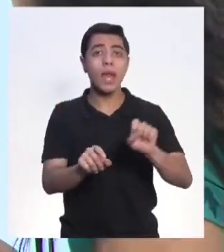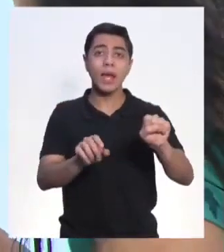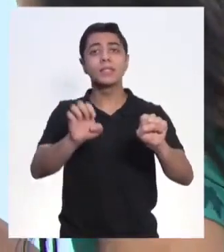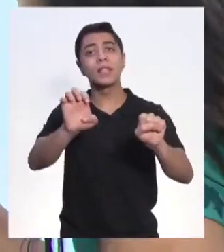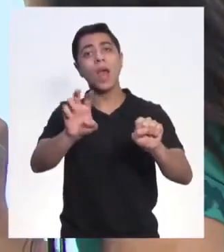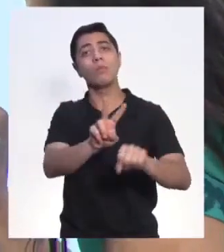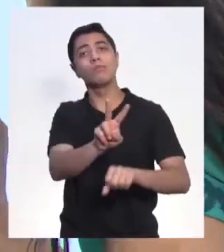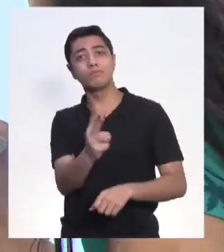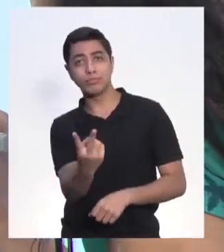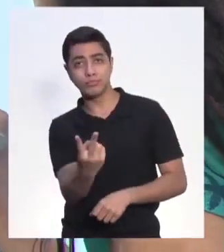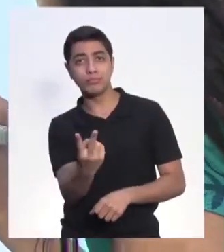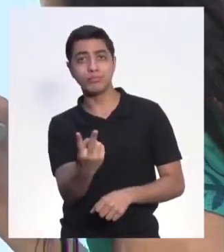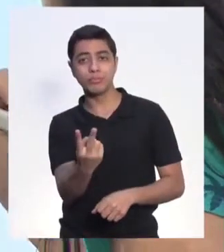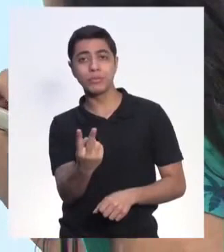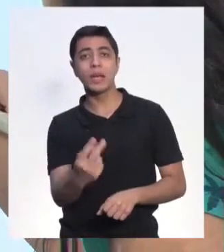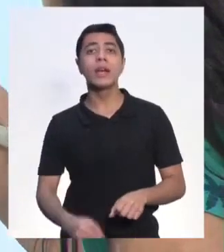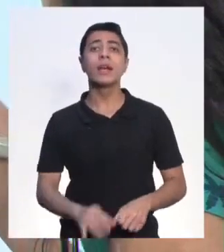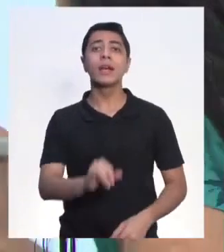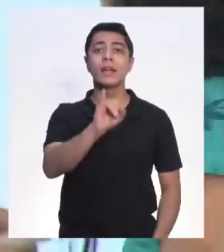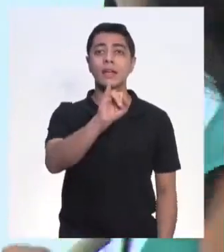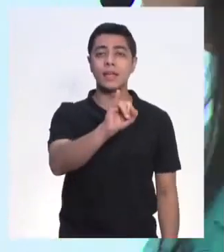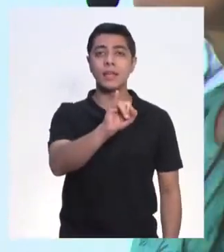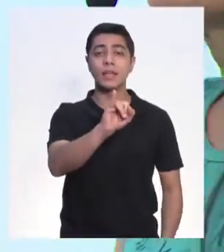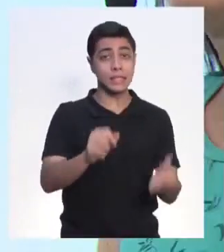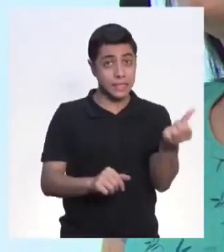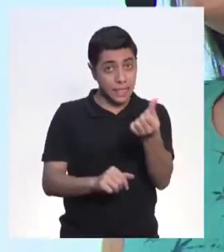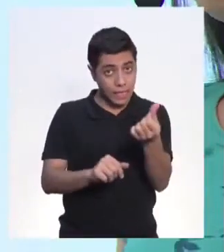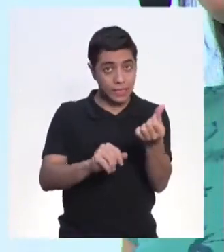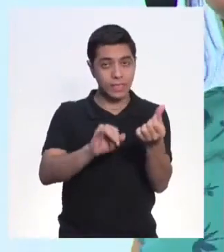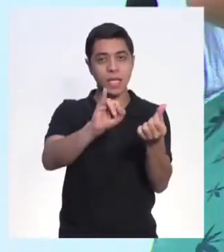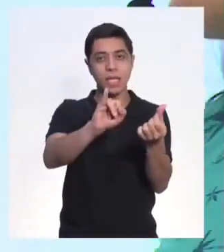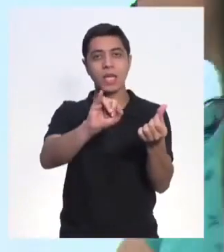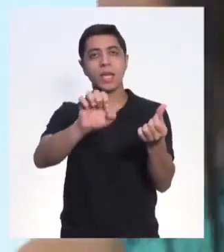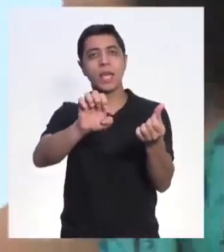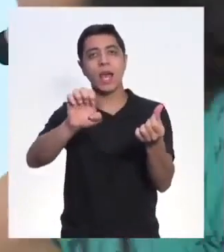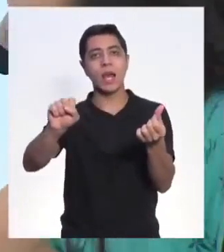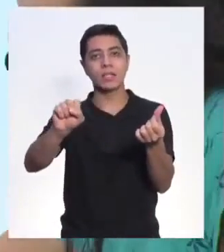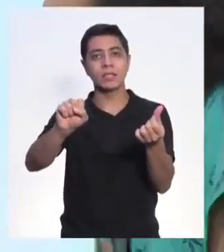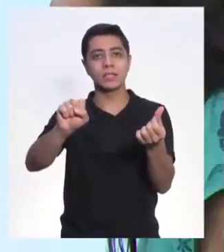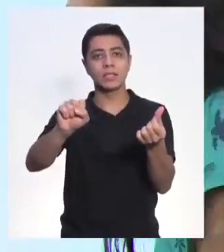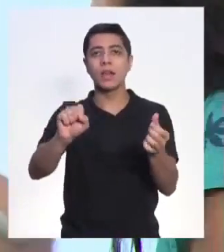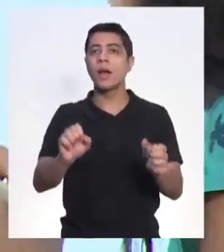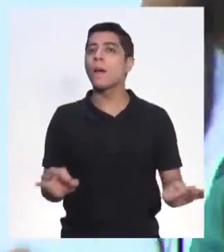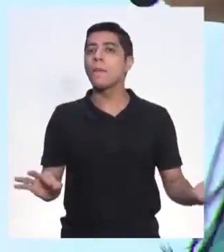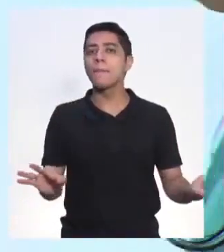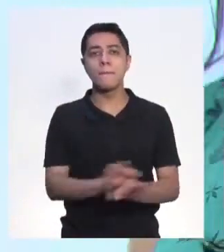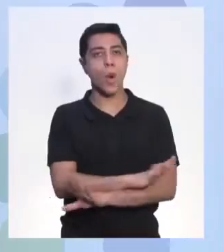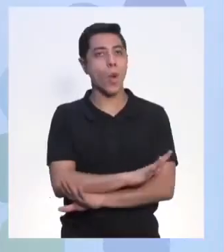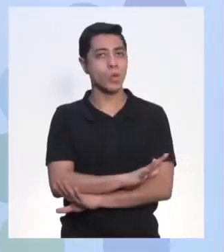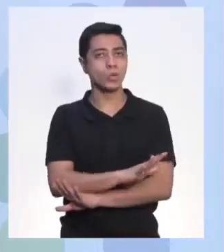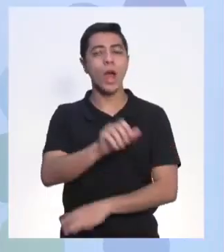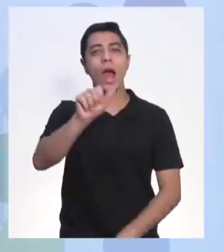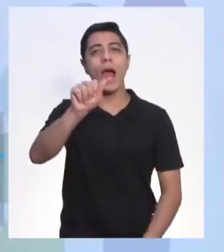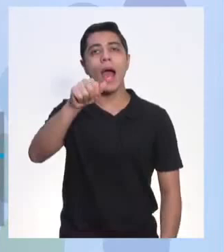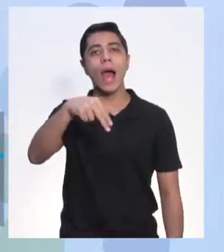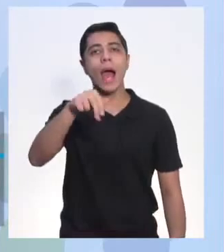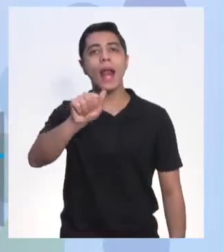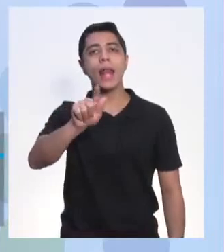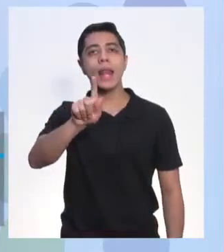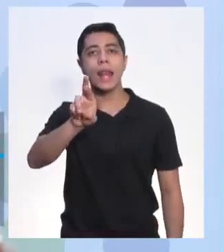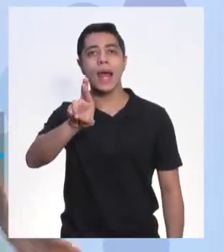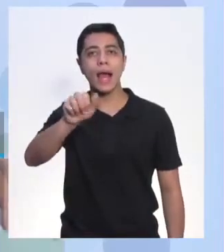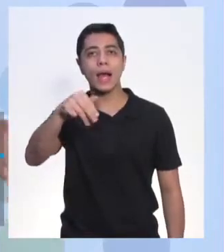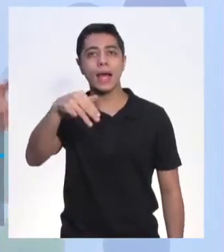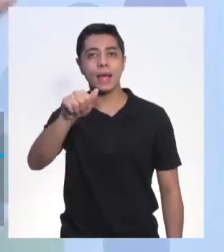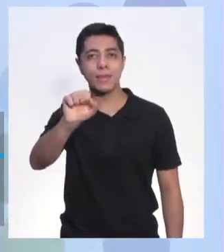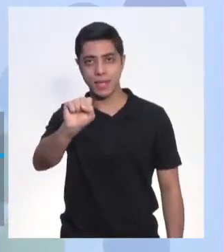vai ficar I, E, S. Pronto, aqui estão os 6